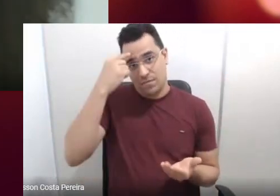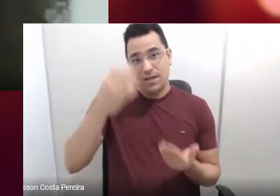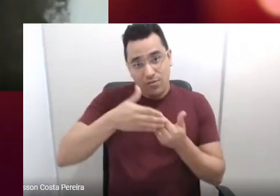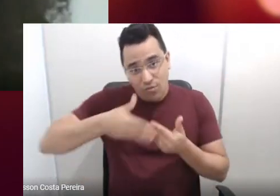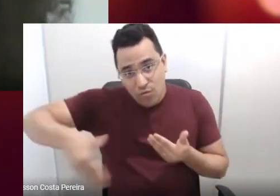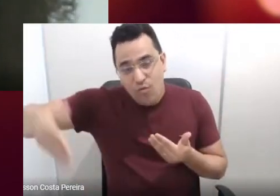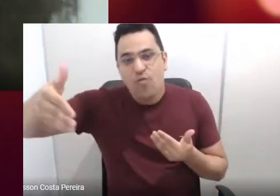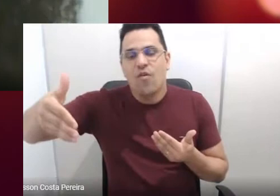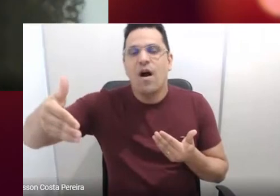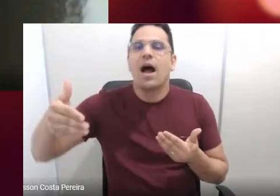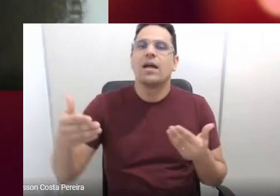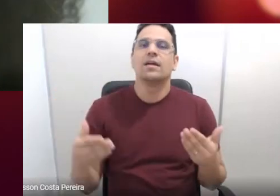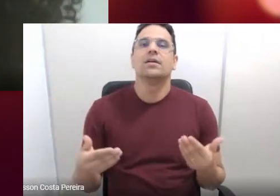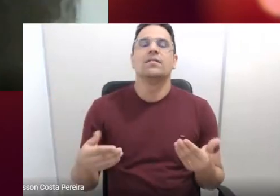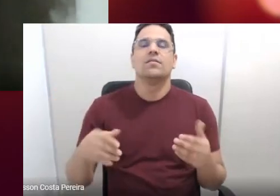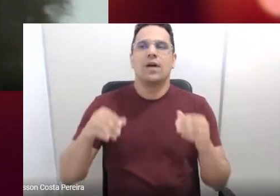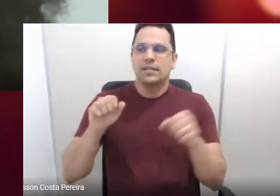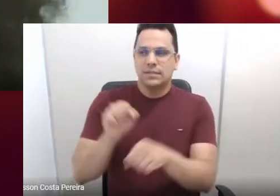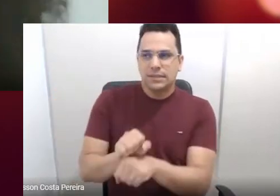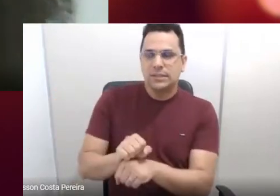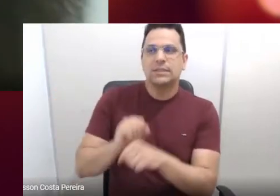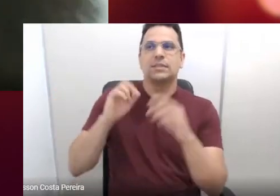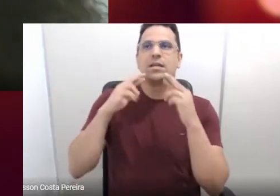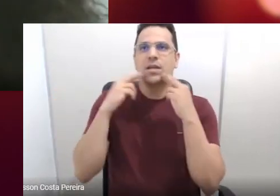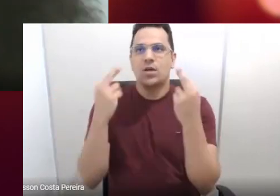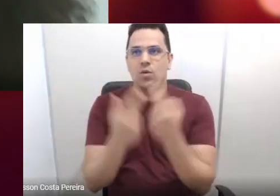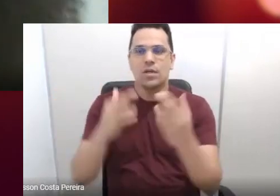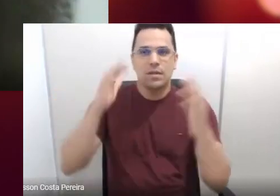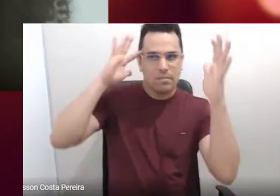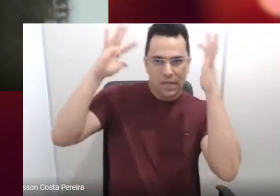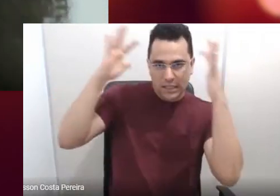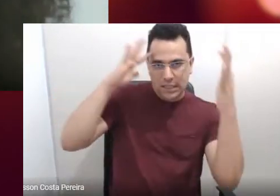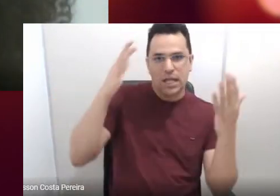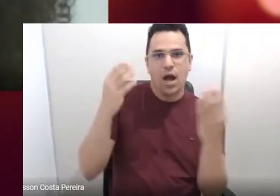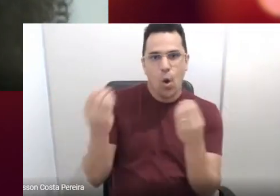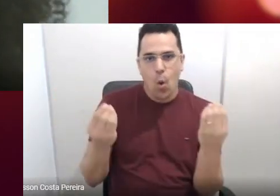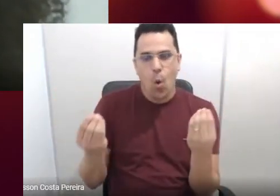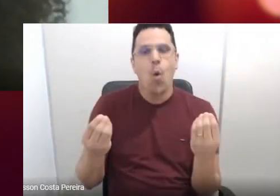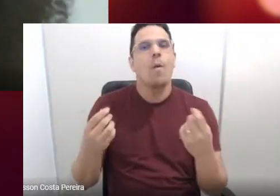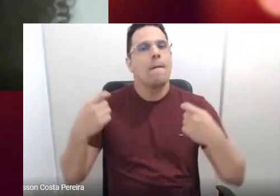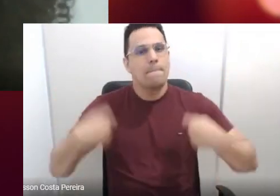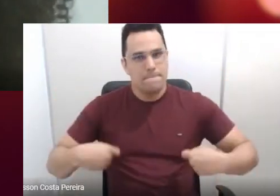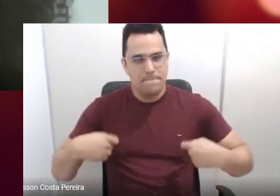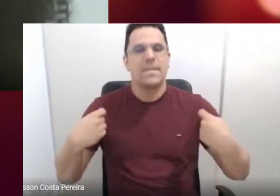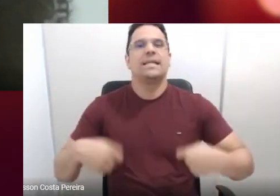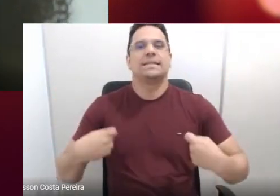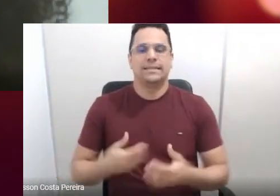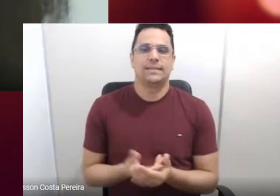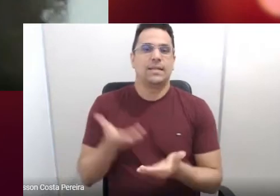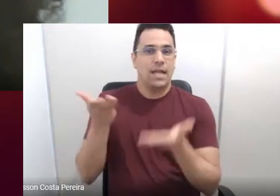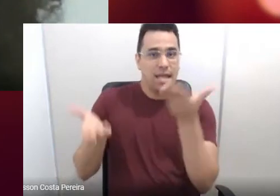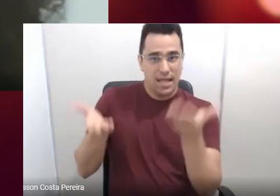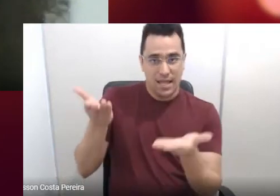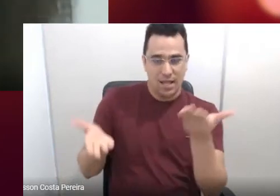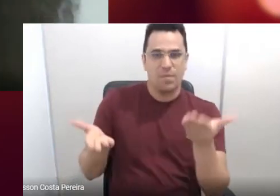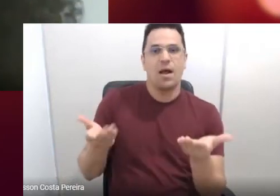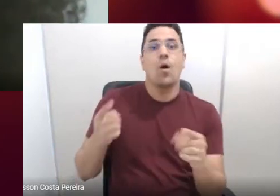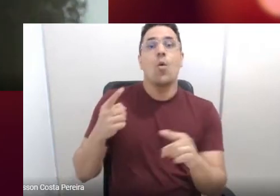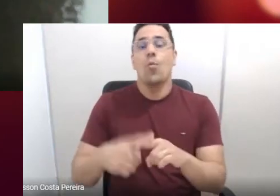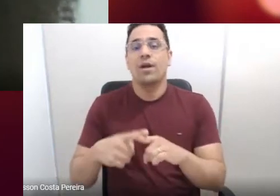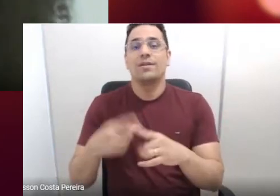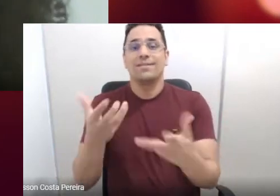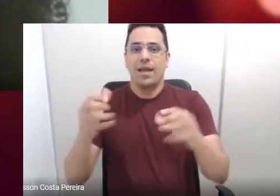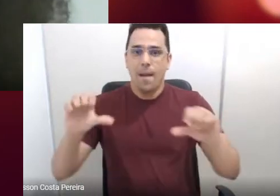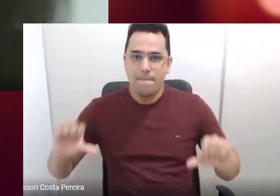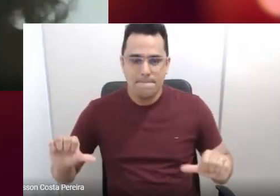gente está nesse finalzinho de 2020, já nos debruçando dos planejamentos para 2021, então é importante a gente estar fazendo esses